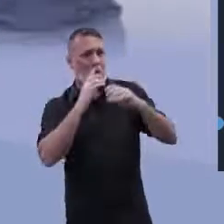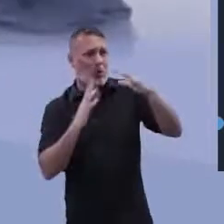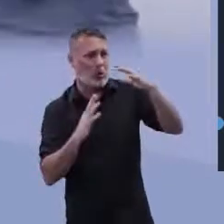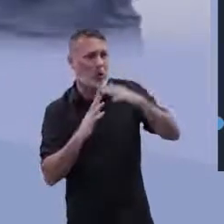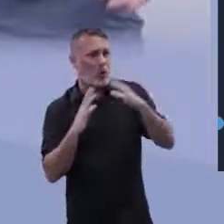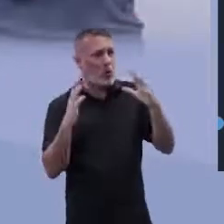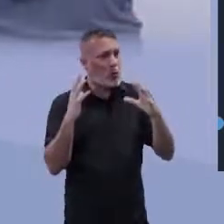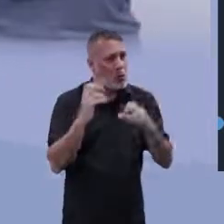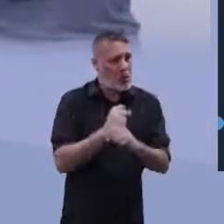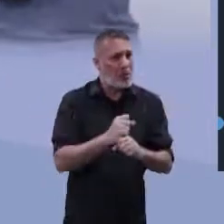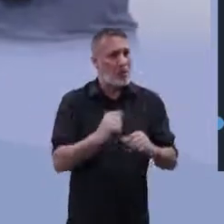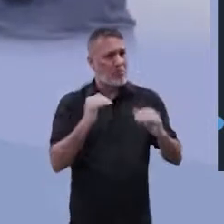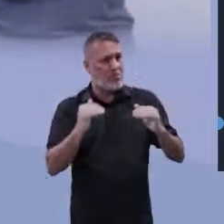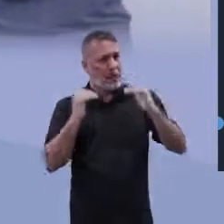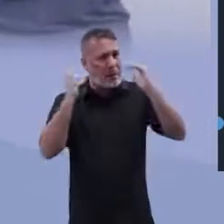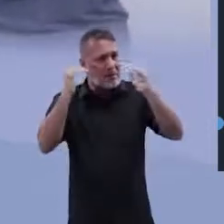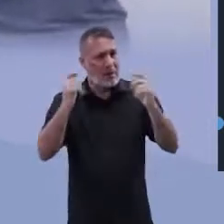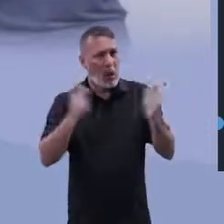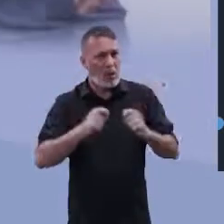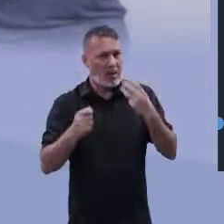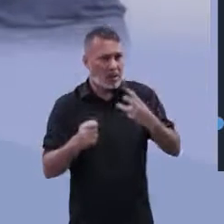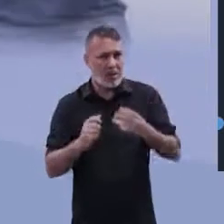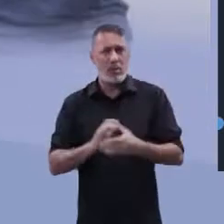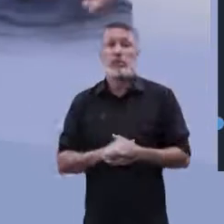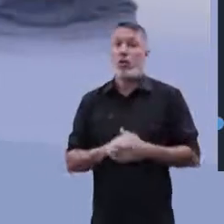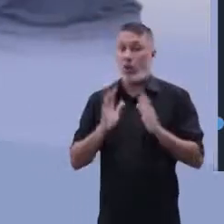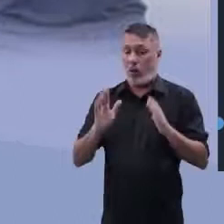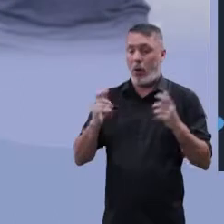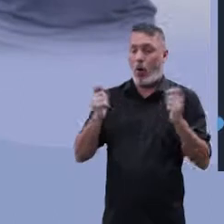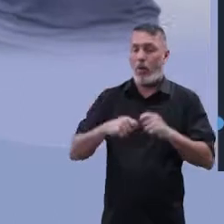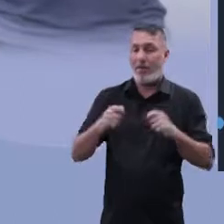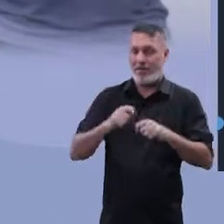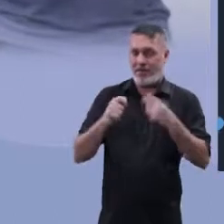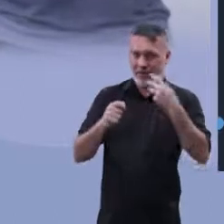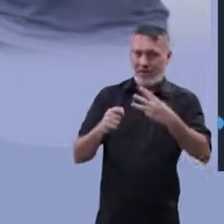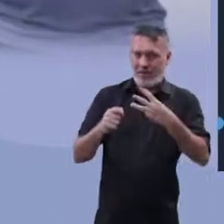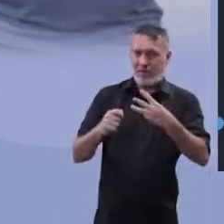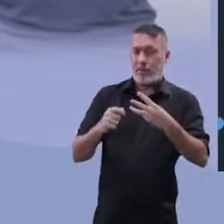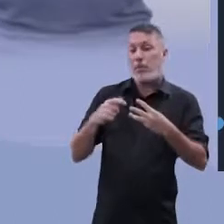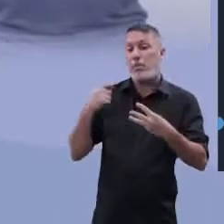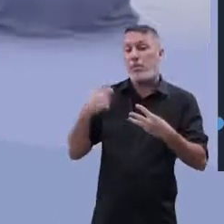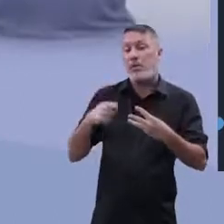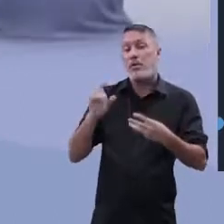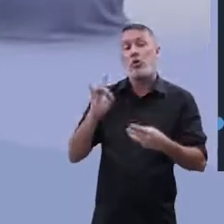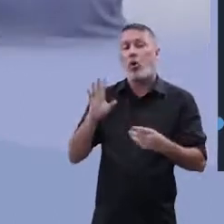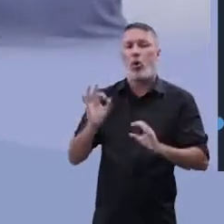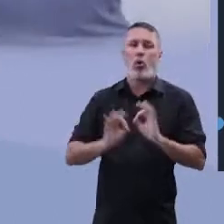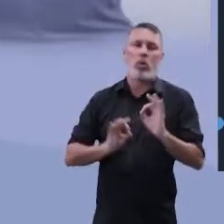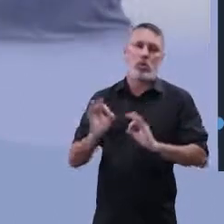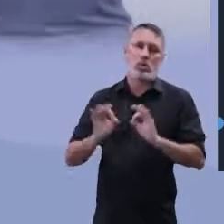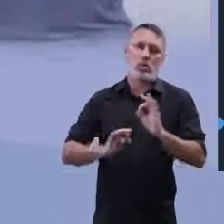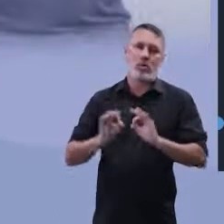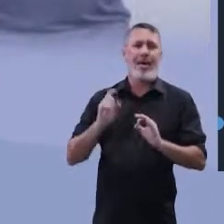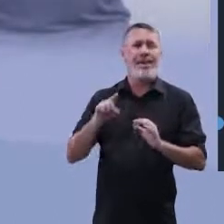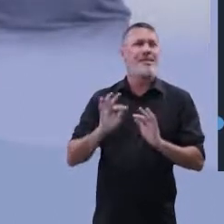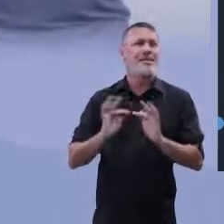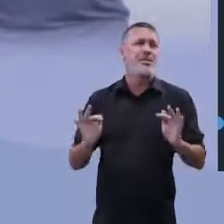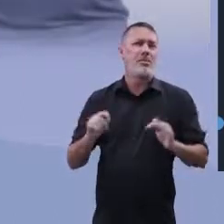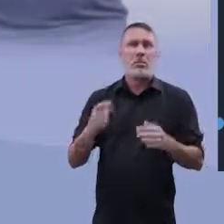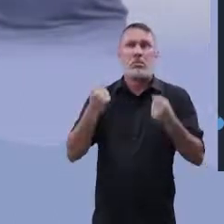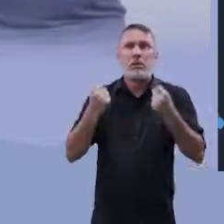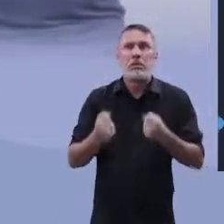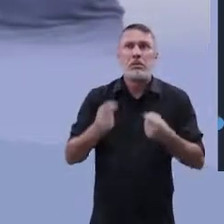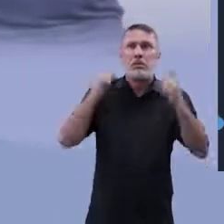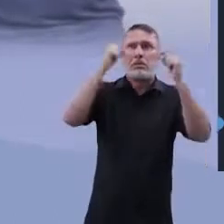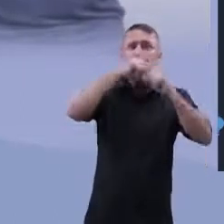você conseguir uma nota máxima nessa competência 3. A competência 3, ela só precisa de organização. Ela é mais